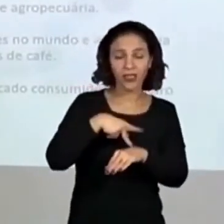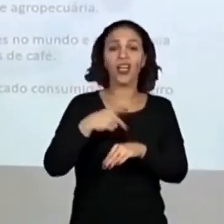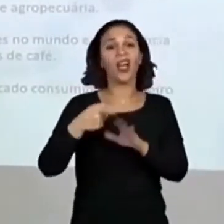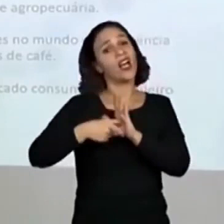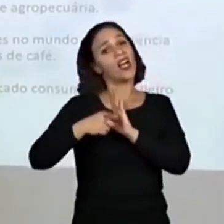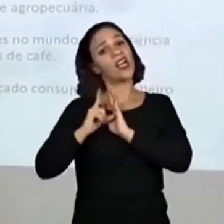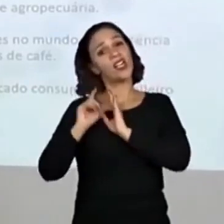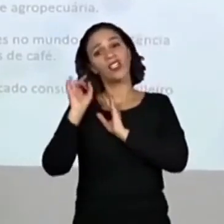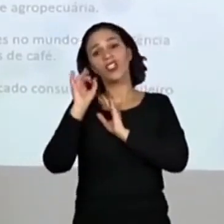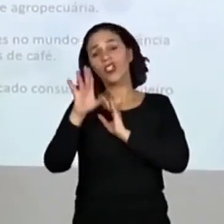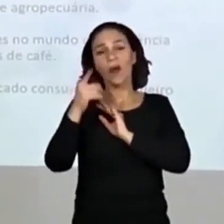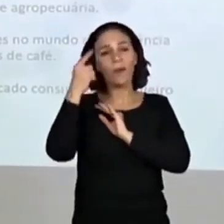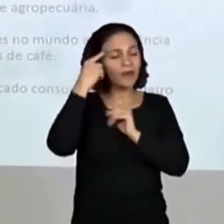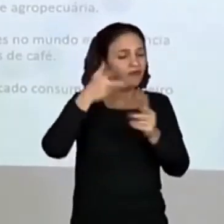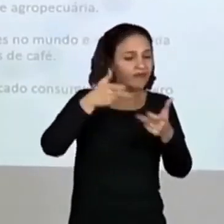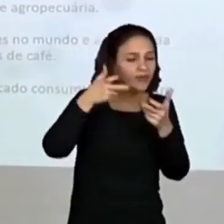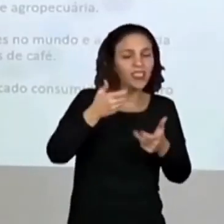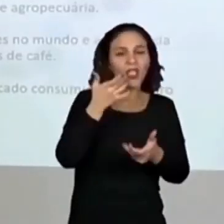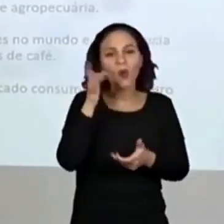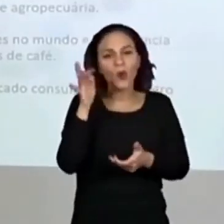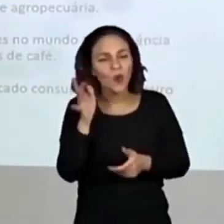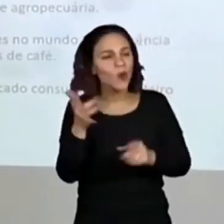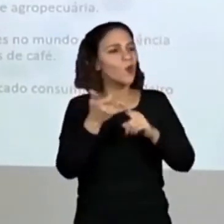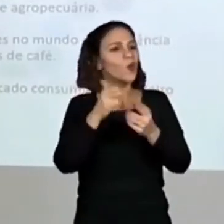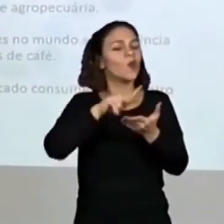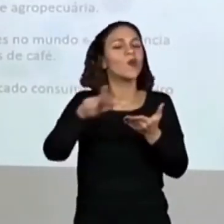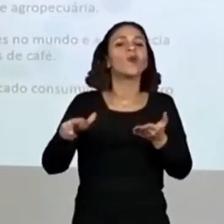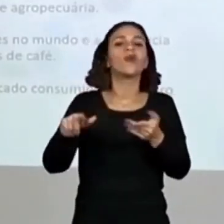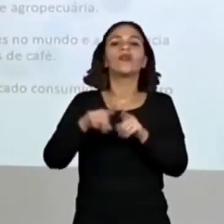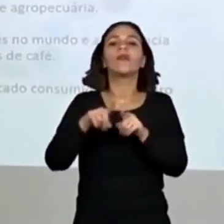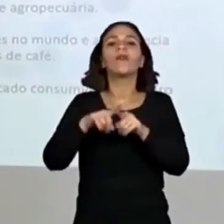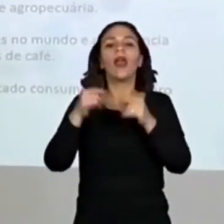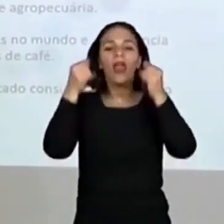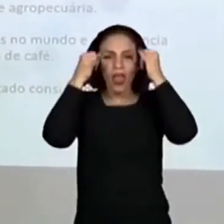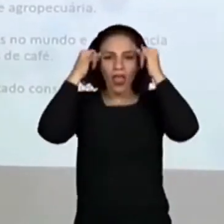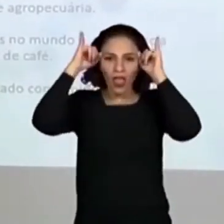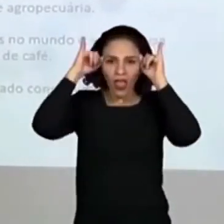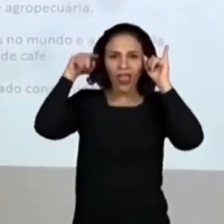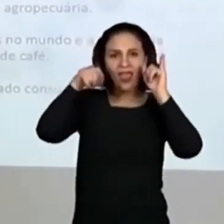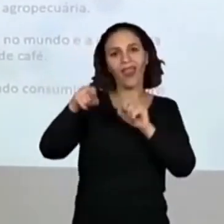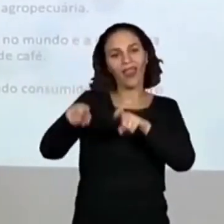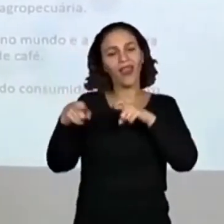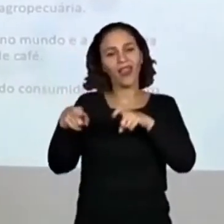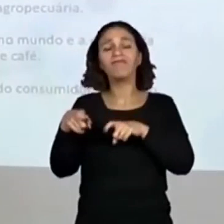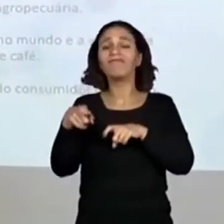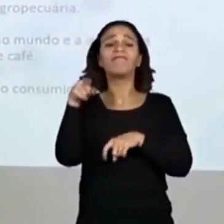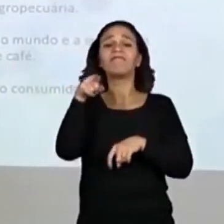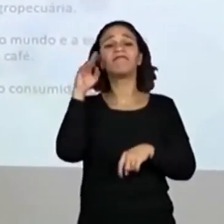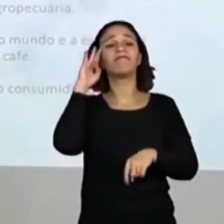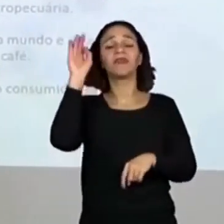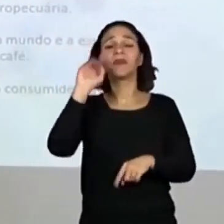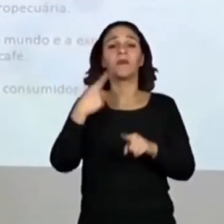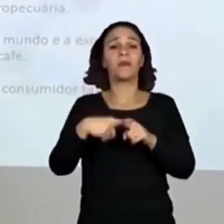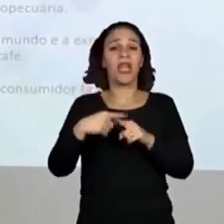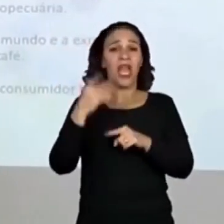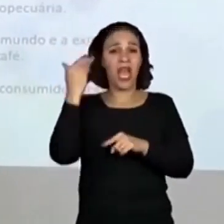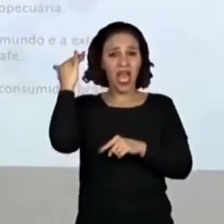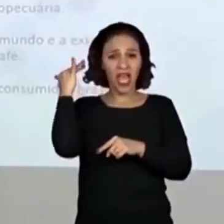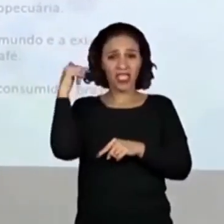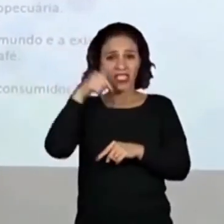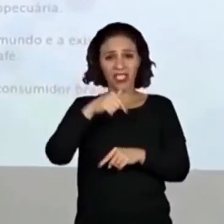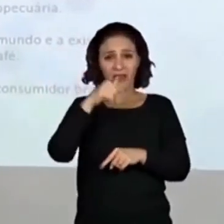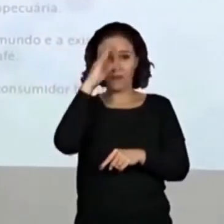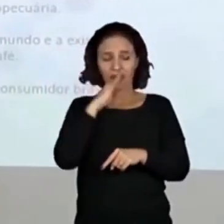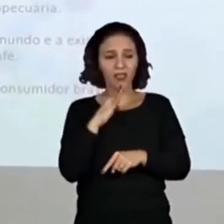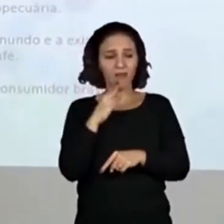esse fator aí, ele não foi o conjuntural, porque Não existia uma força, assim,